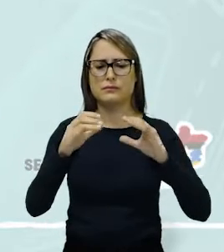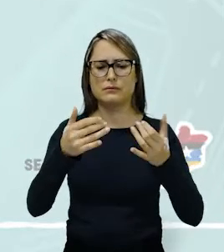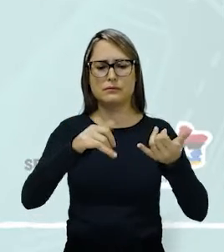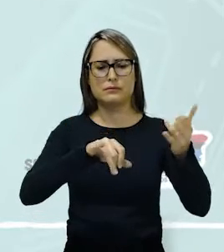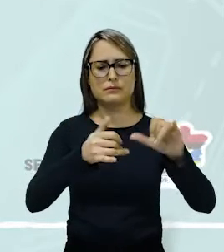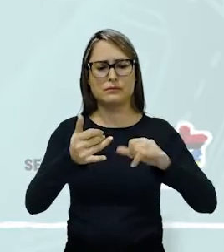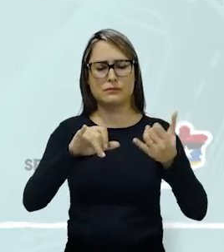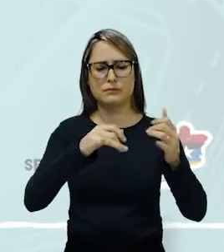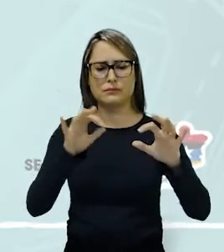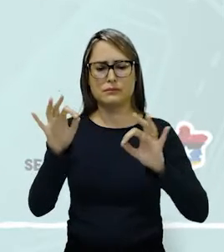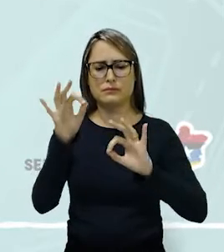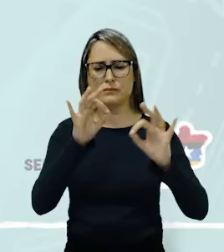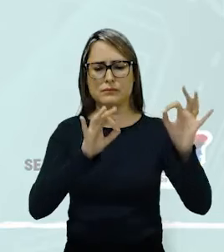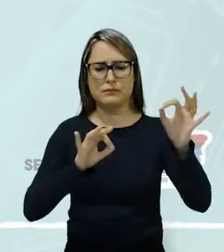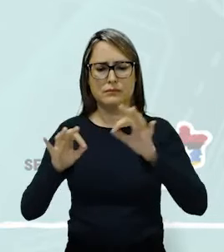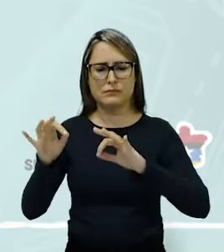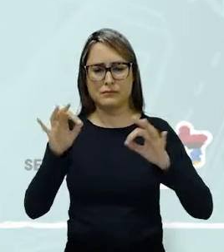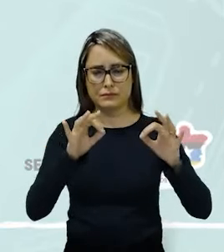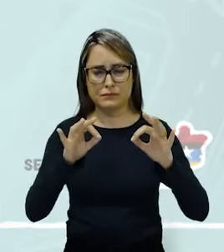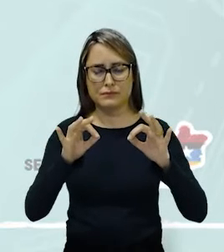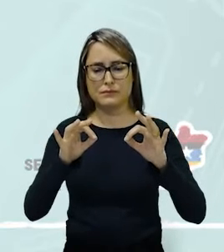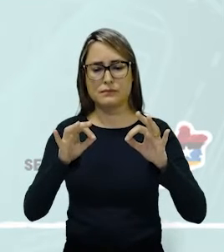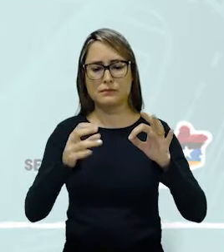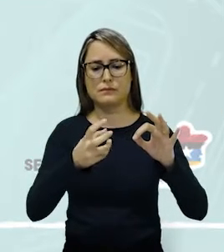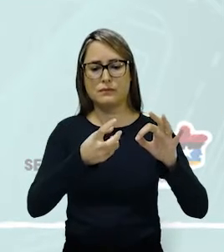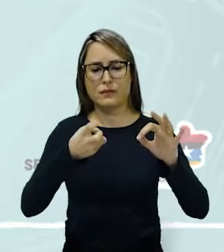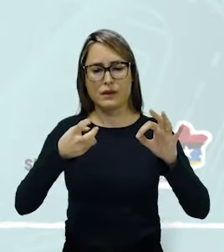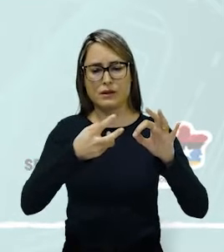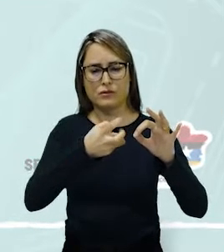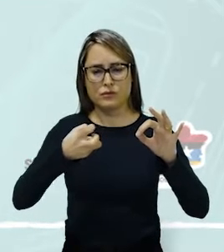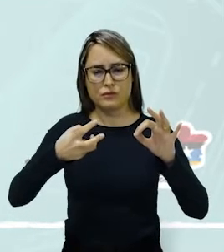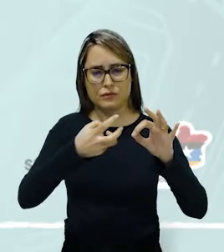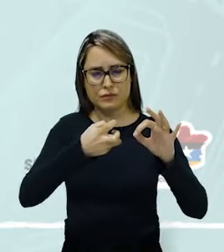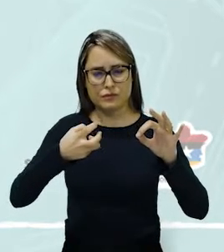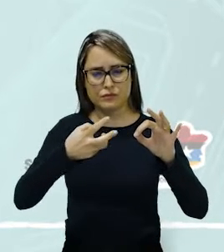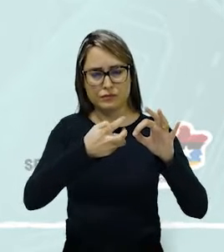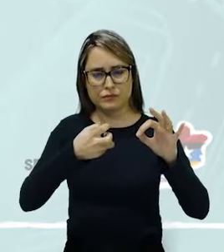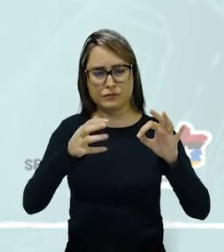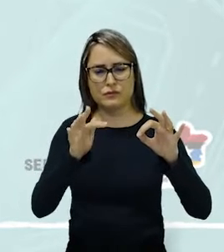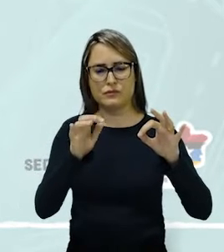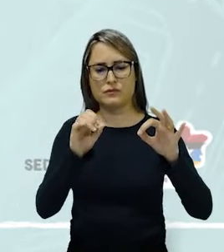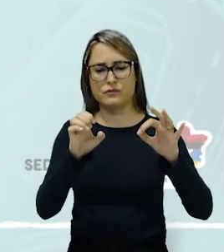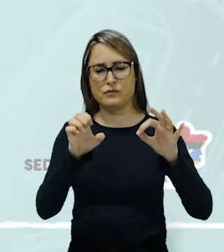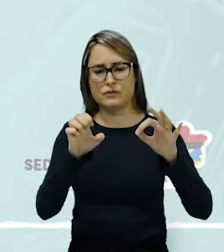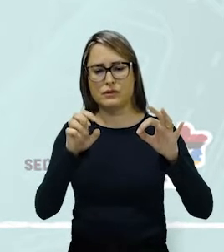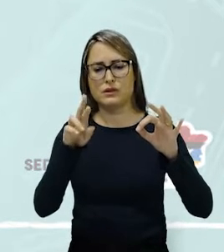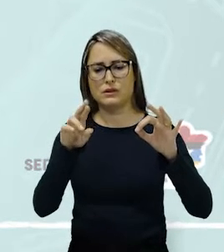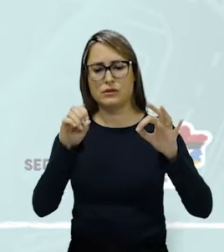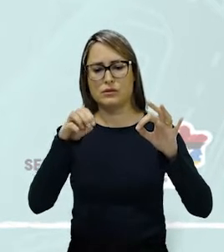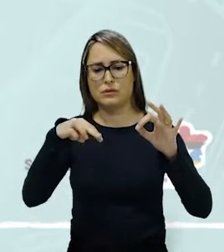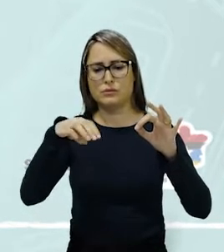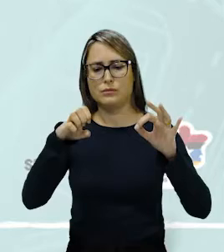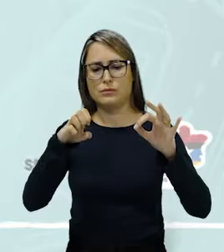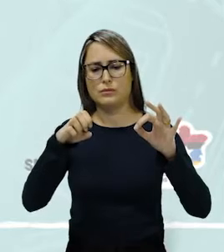química entre esses indivíduos. A extração de feromônios para uso